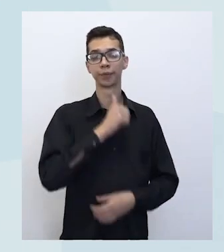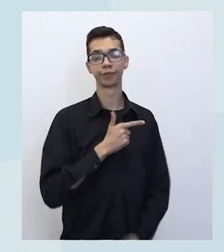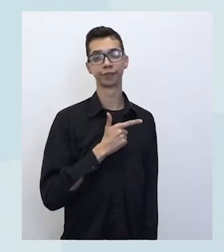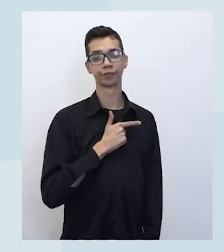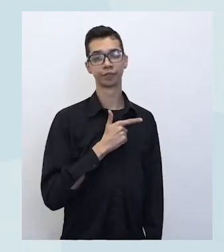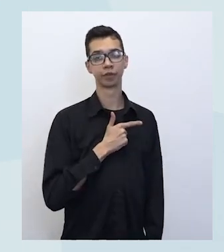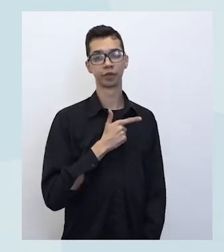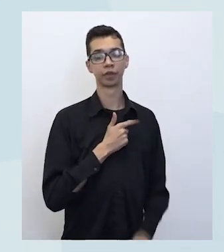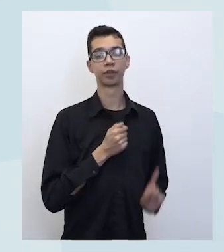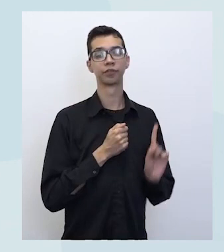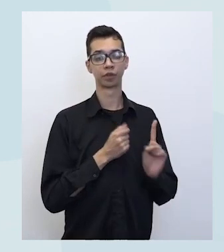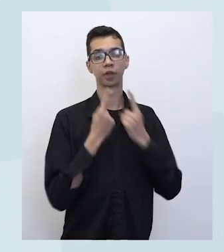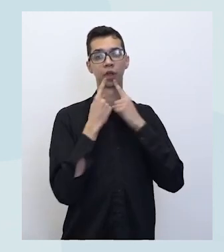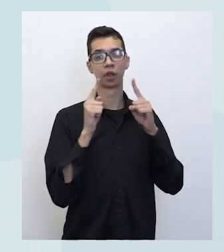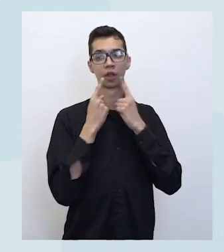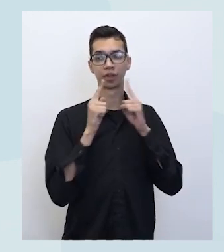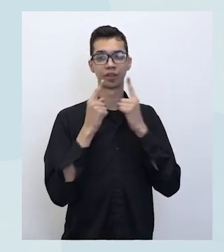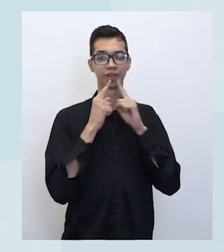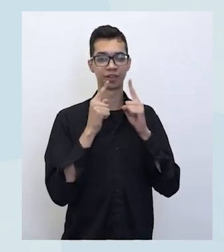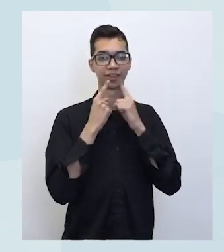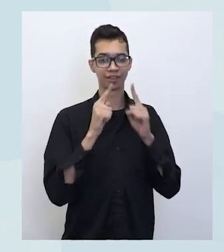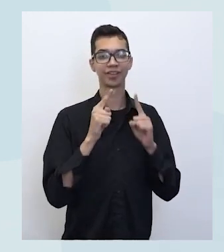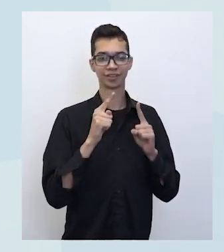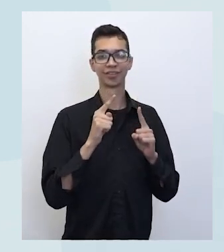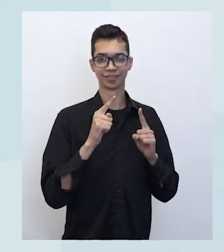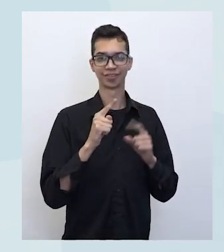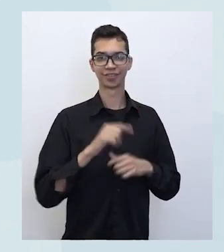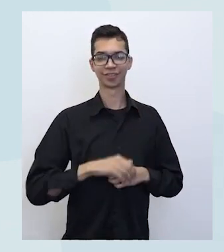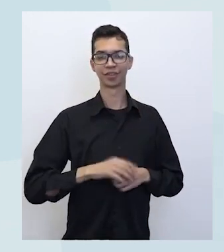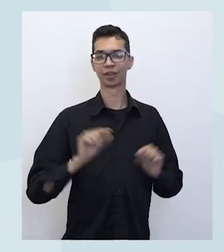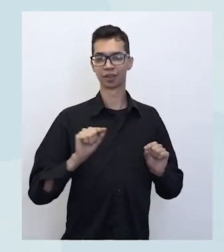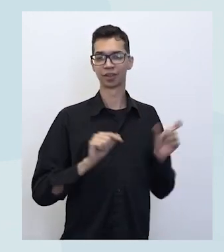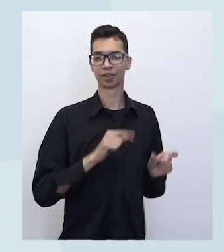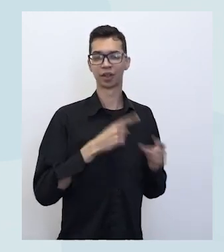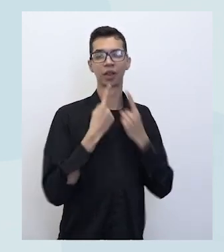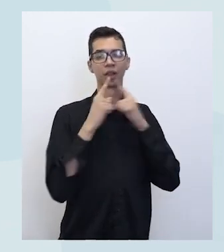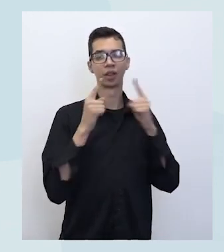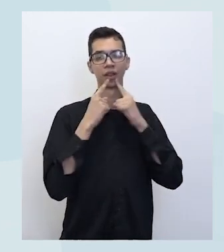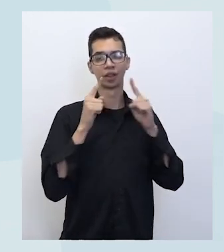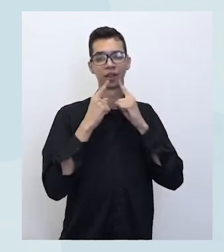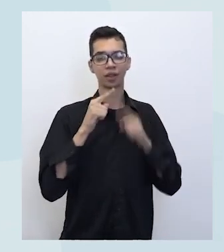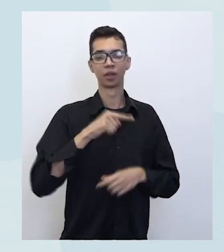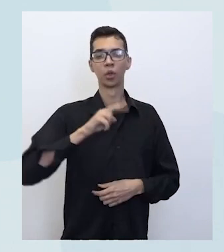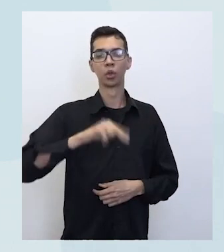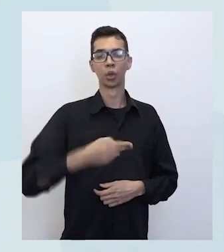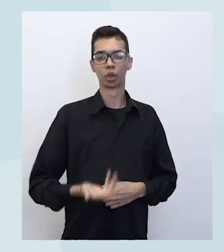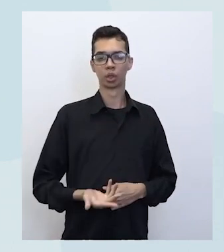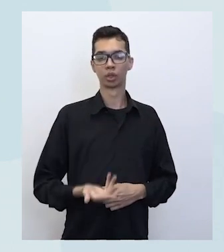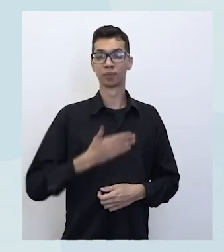João Garcia de Guilhade. Ai, Dona Feia, foste vos queixar, que vos nunca louven meu